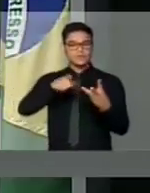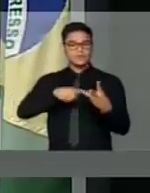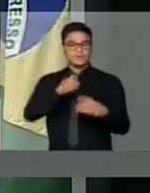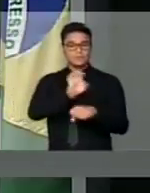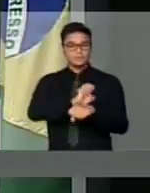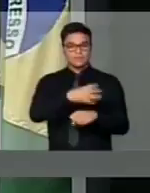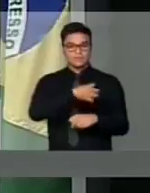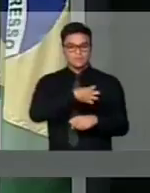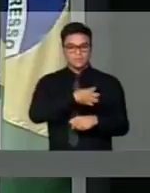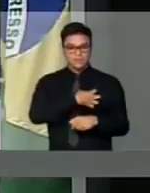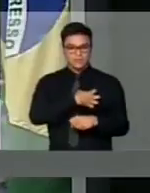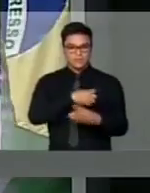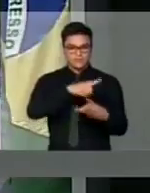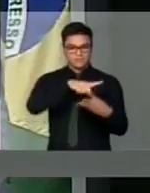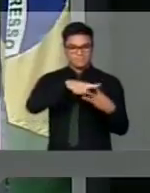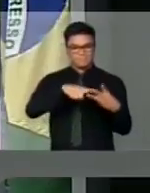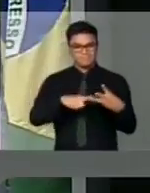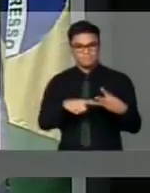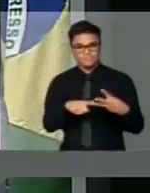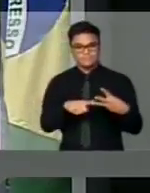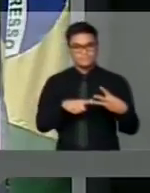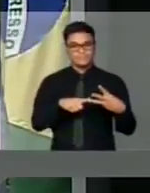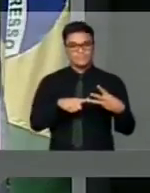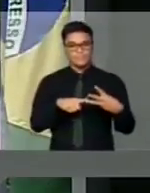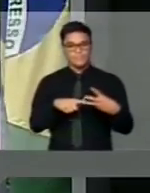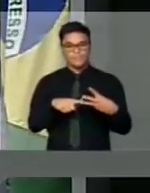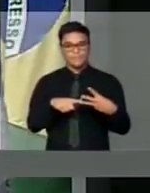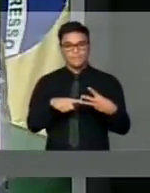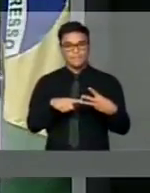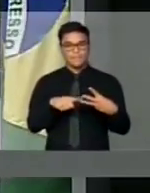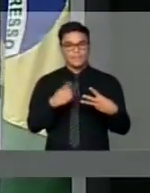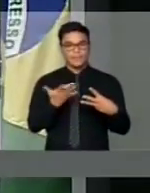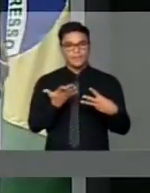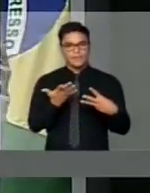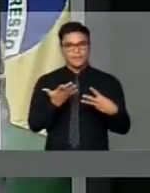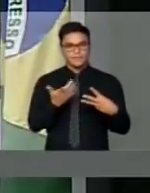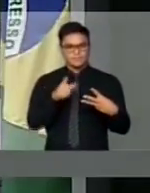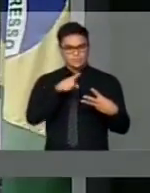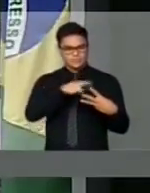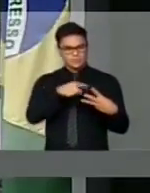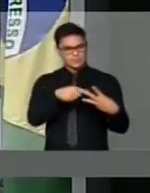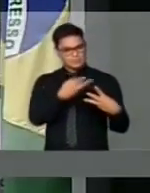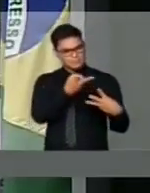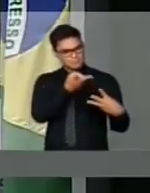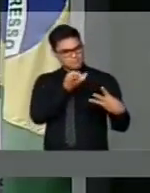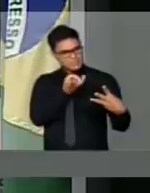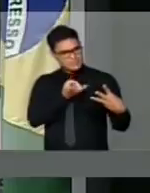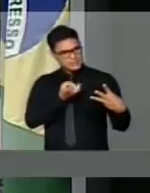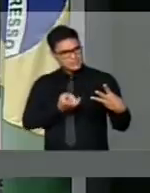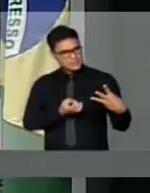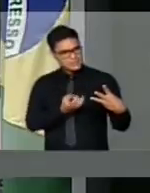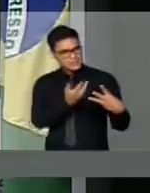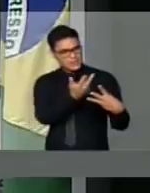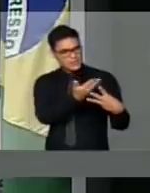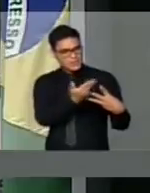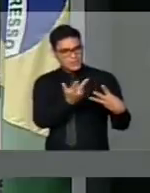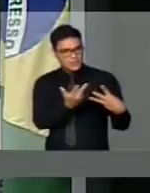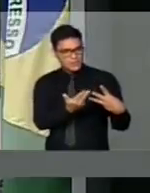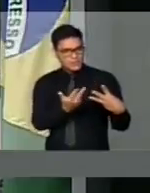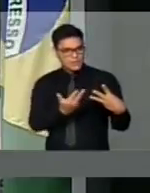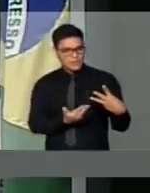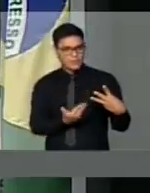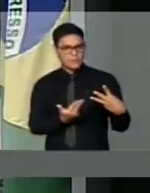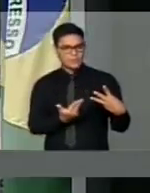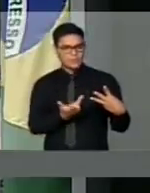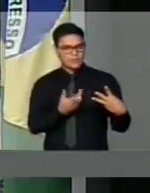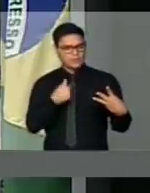com 450. A coincidência desses números, e aí é o grande fator de preocupação